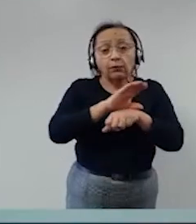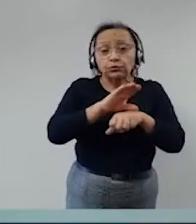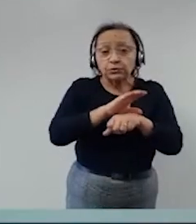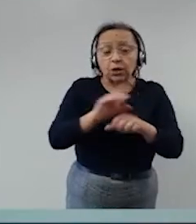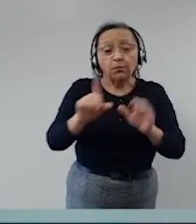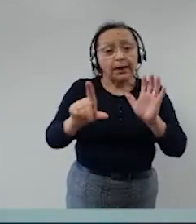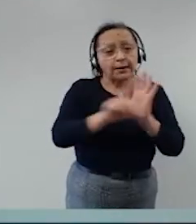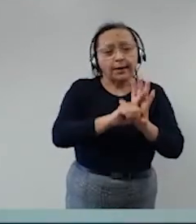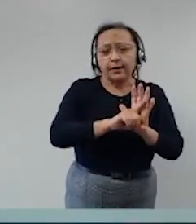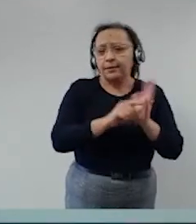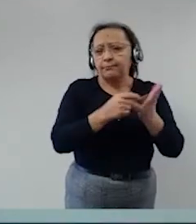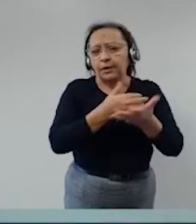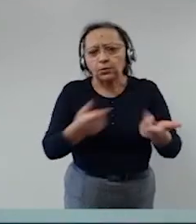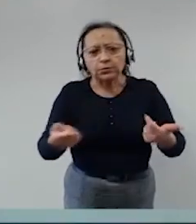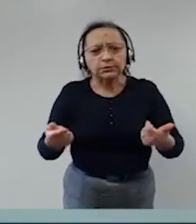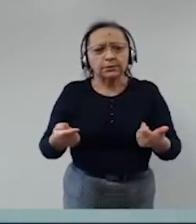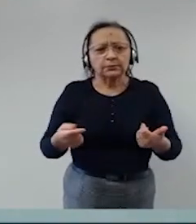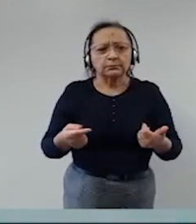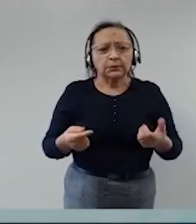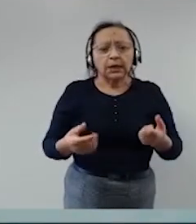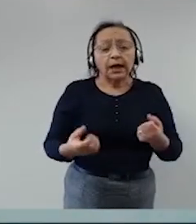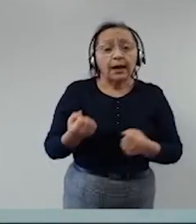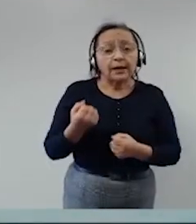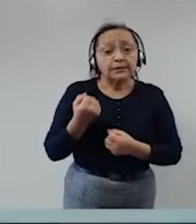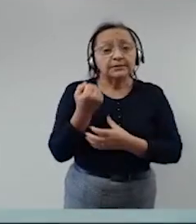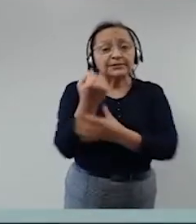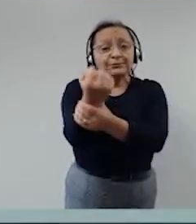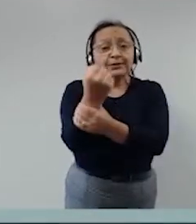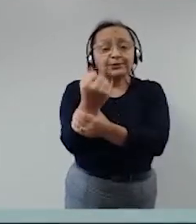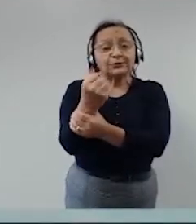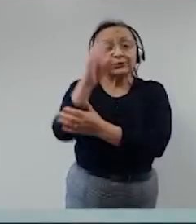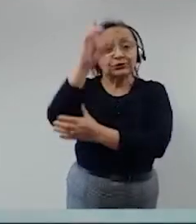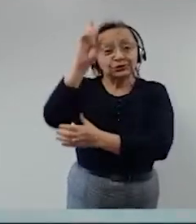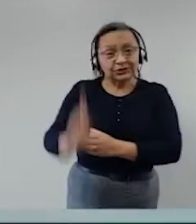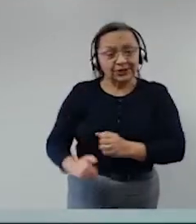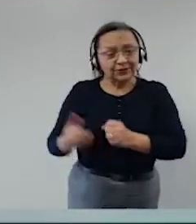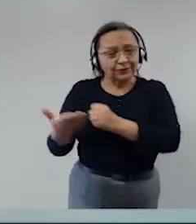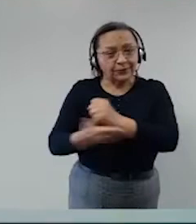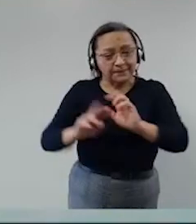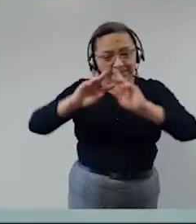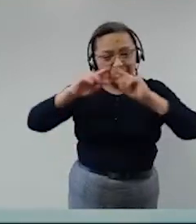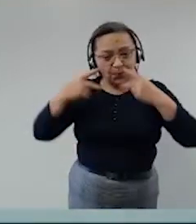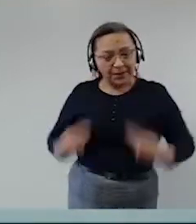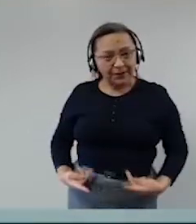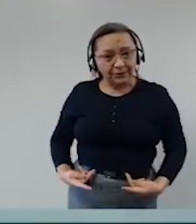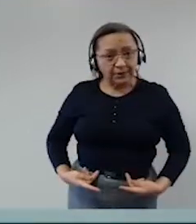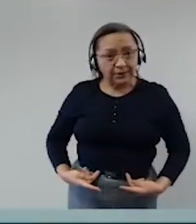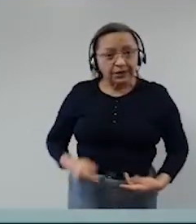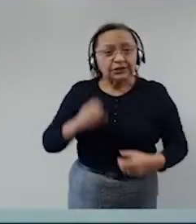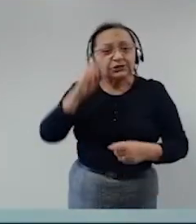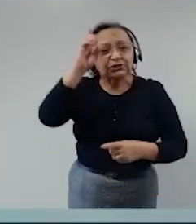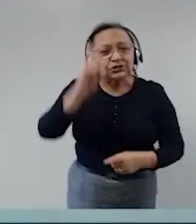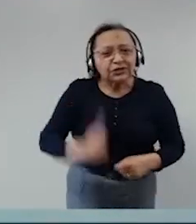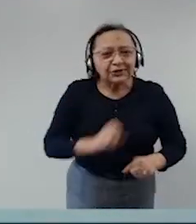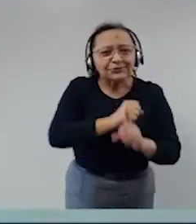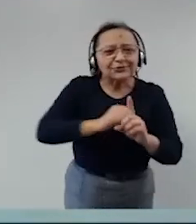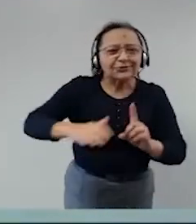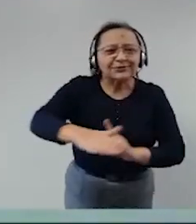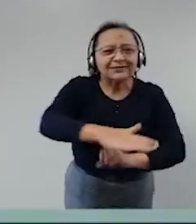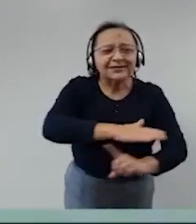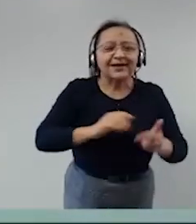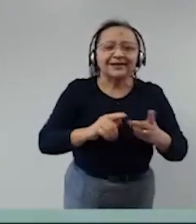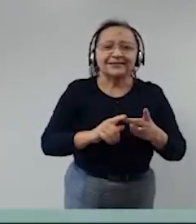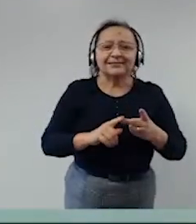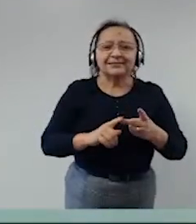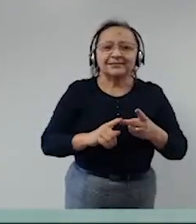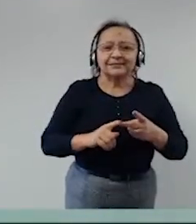Republicana Democrática, assegurando o direito fundamental da dignidade da pessoa humana, direitos sociais,